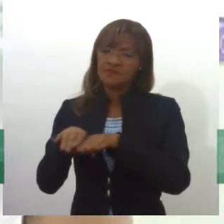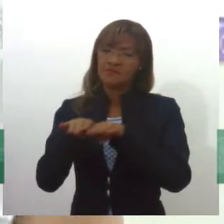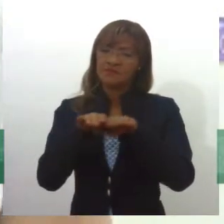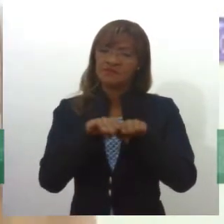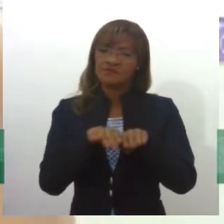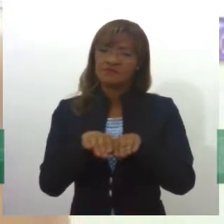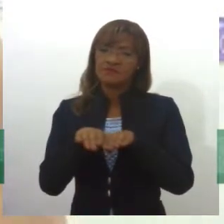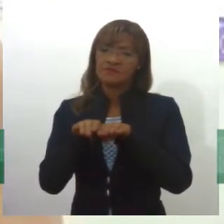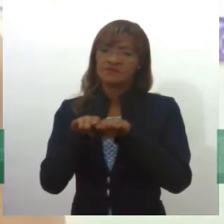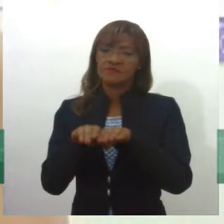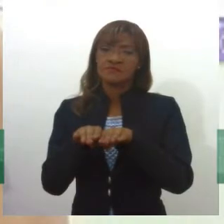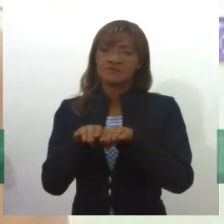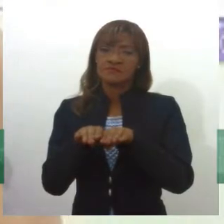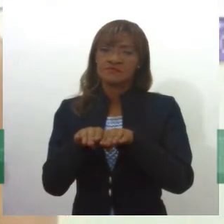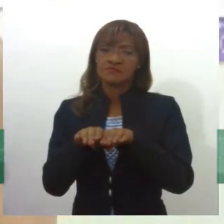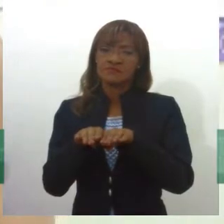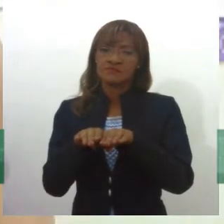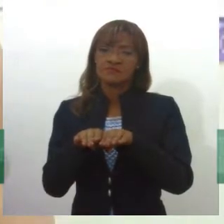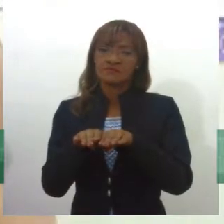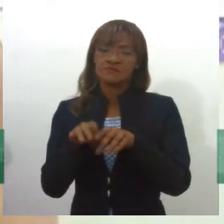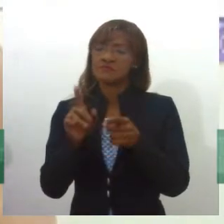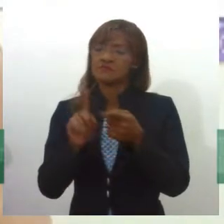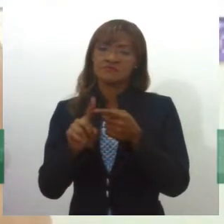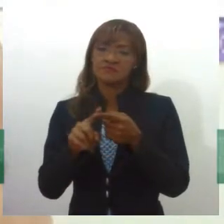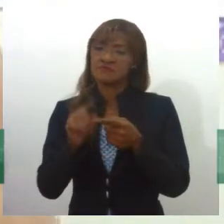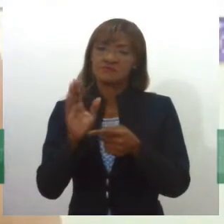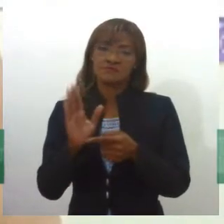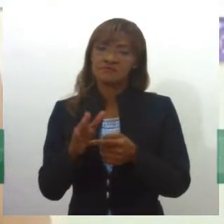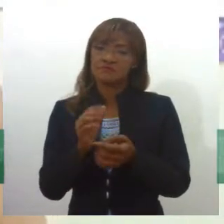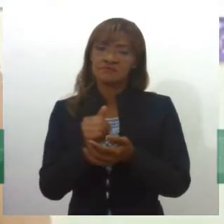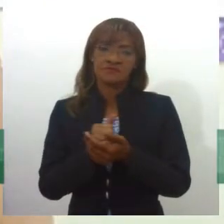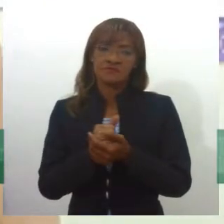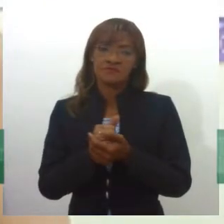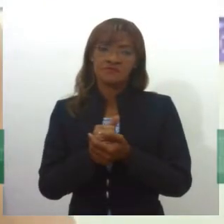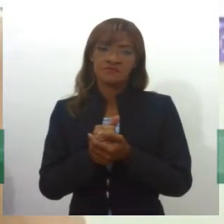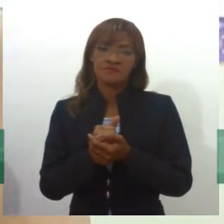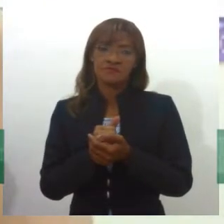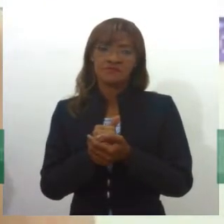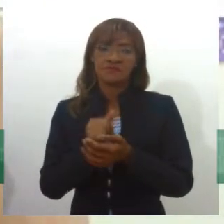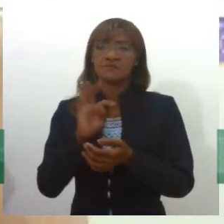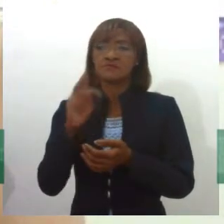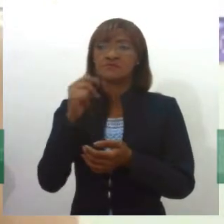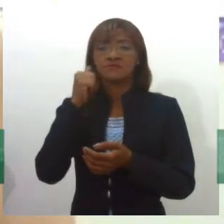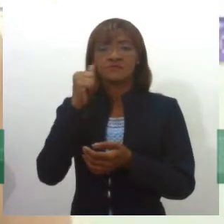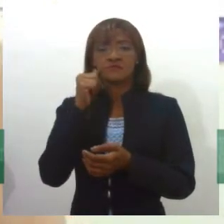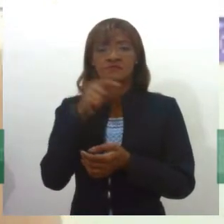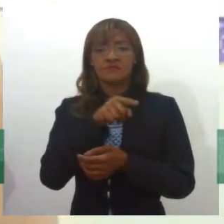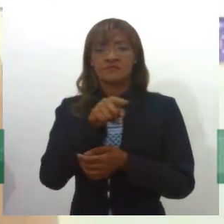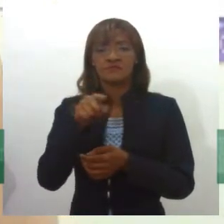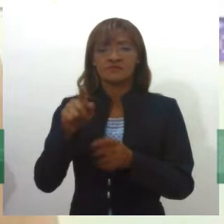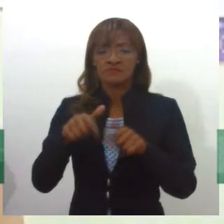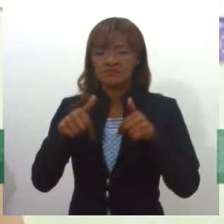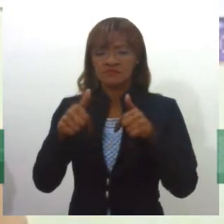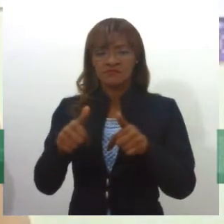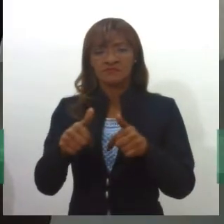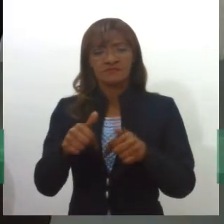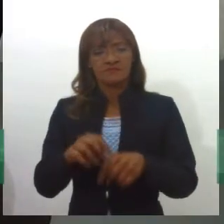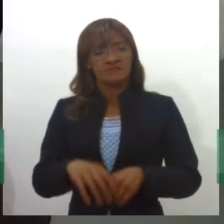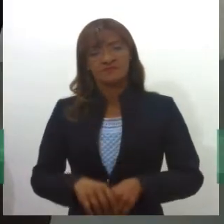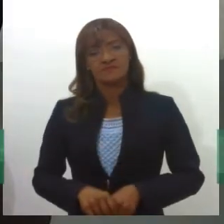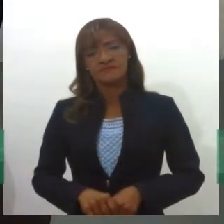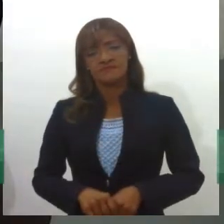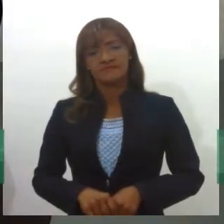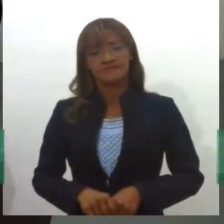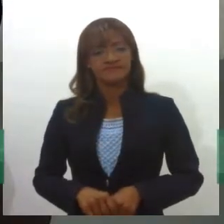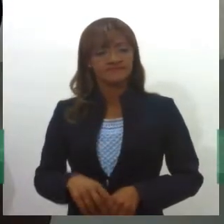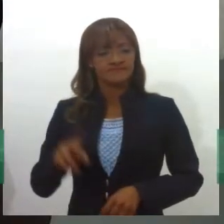tempo de televisão, de divulgação igual, e essa questão ainda é uma luta que a gente precisa enfrentar. Hanna,